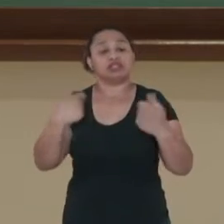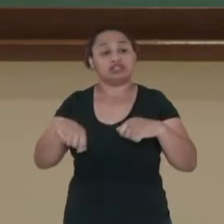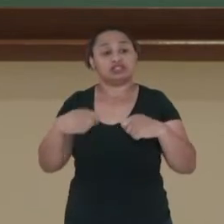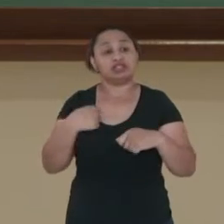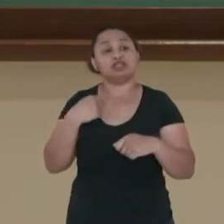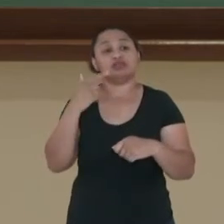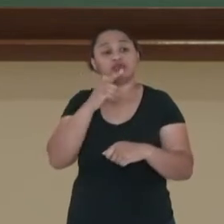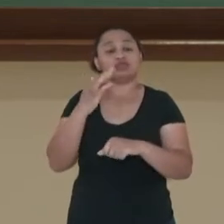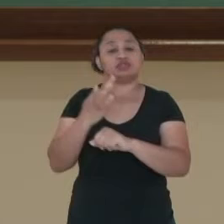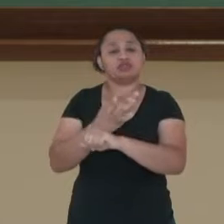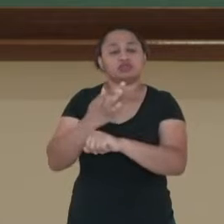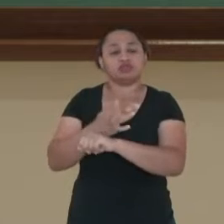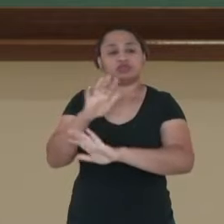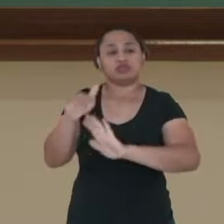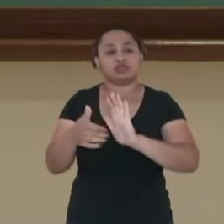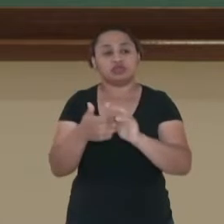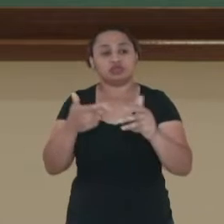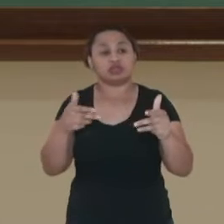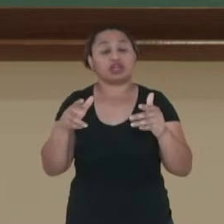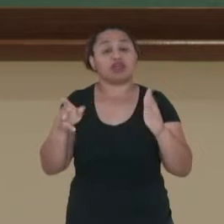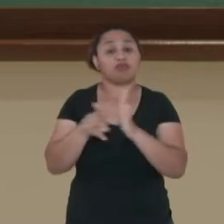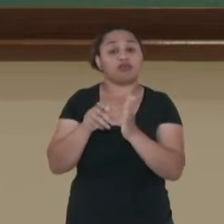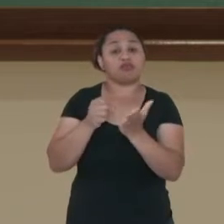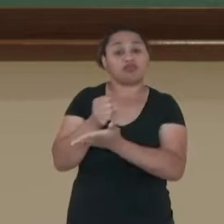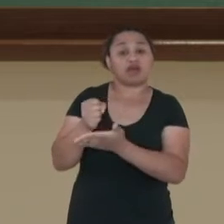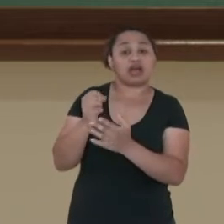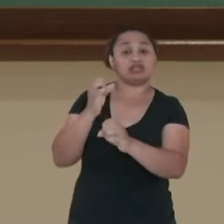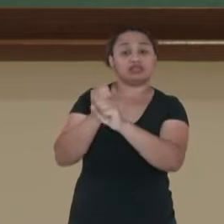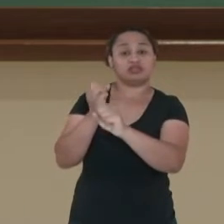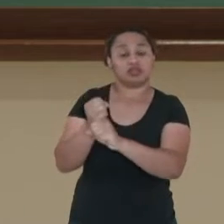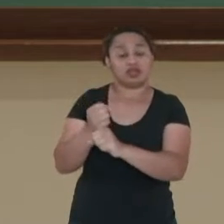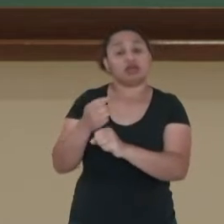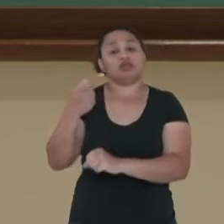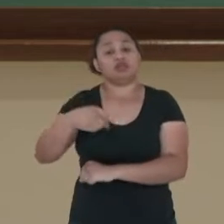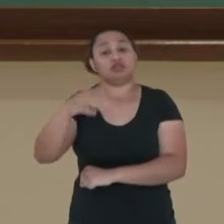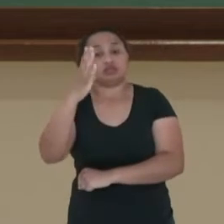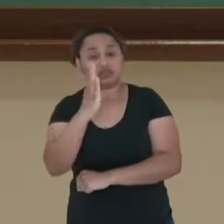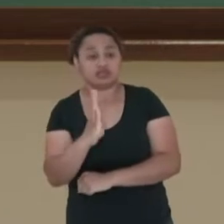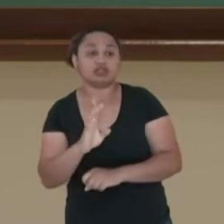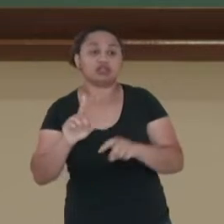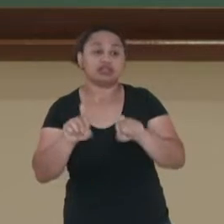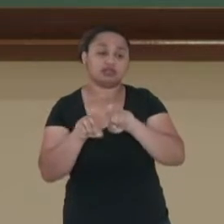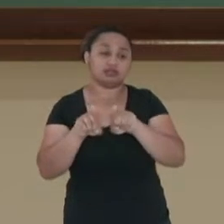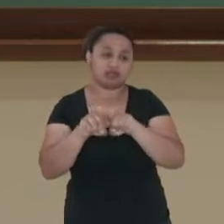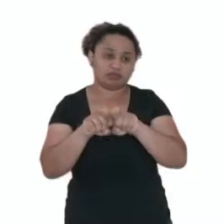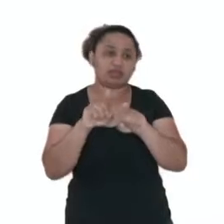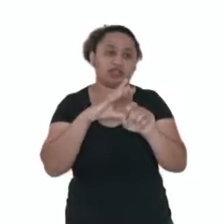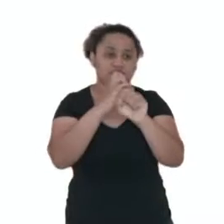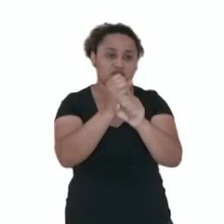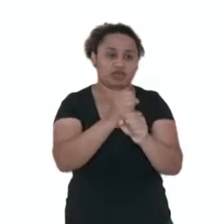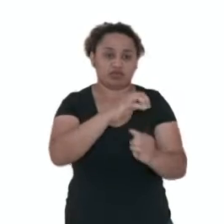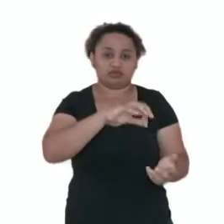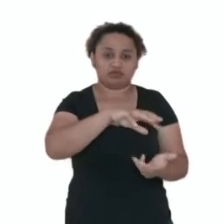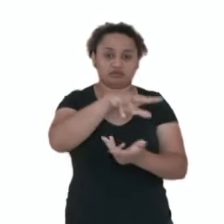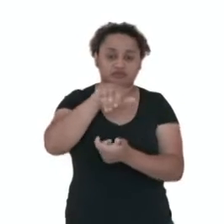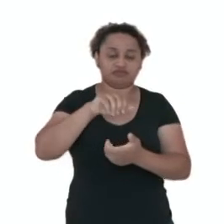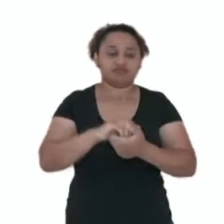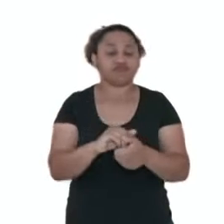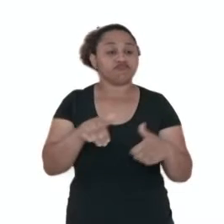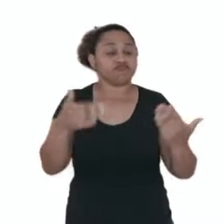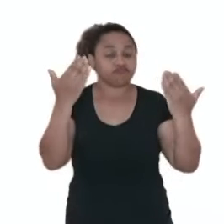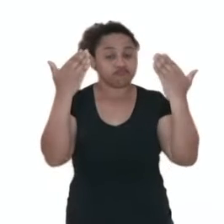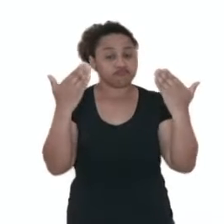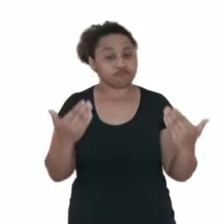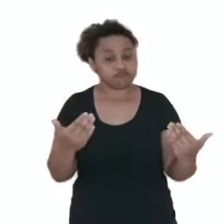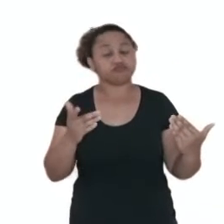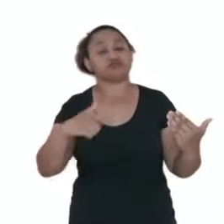que seria baseado no cálculo brasileiro, mas também tem assim a base de cálculo mundial também. Quando analisamos a pegada ecológica, é